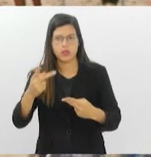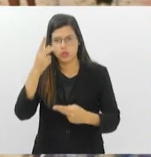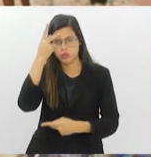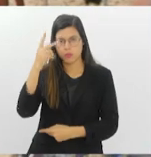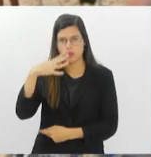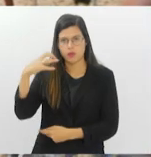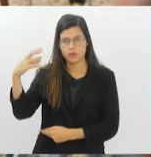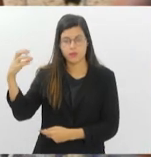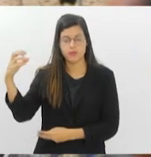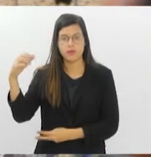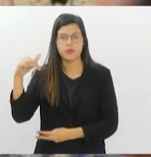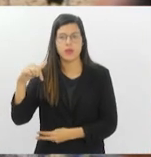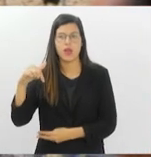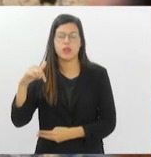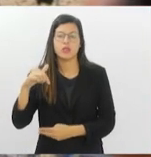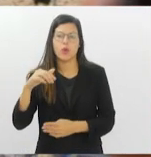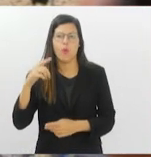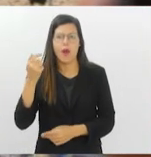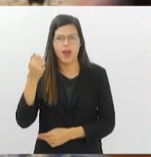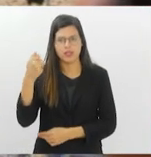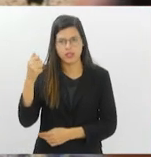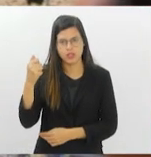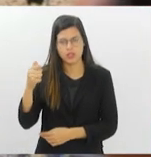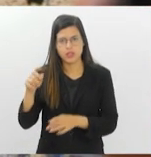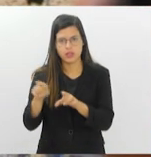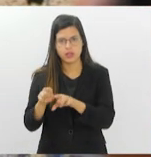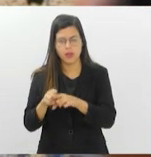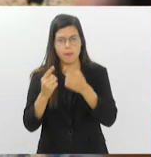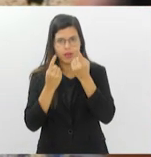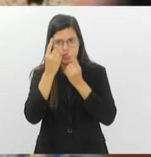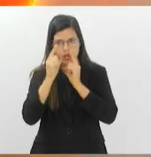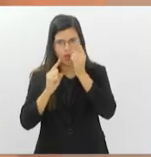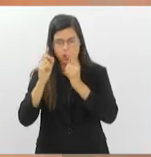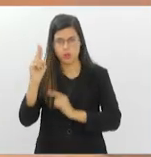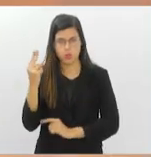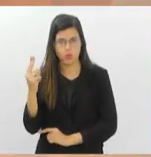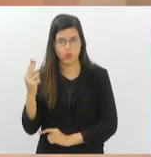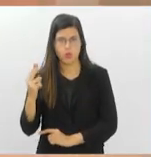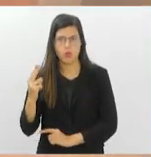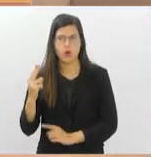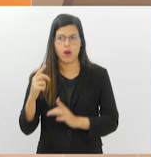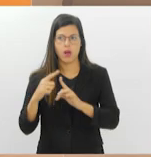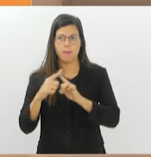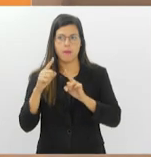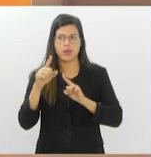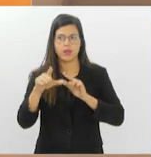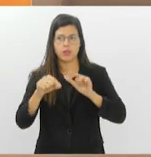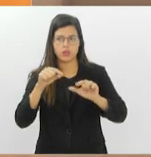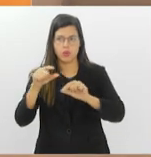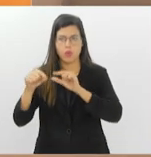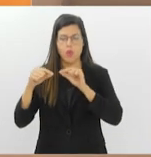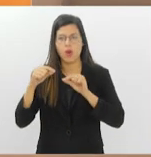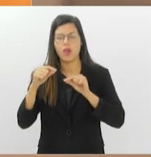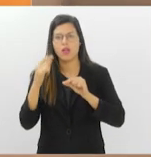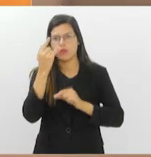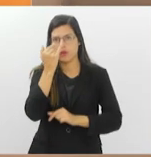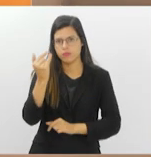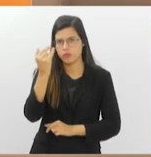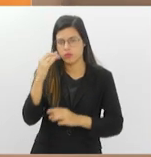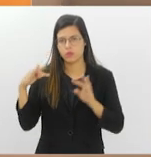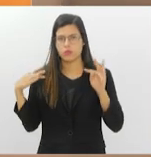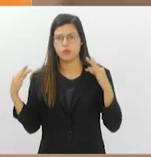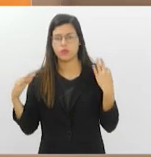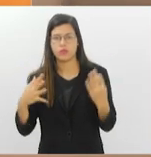argentinos continuam na frente seguidos pelo chilenos e uruguaios mas é na escolha dos atrativos turísticos que estão as maiores